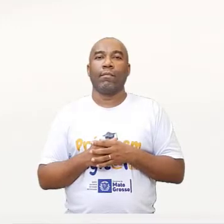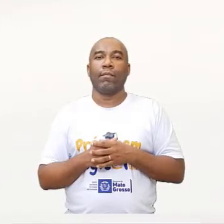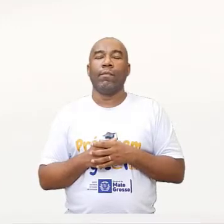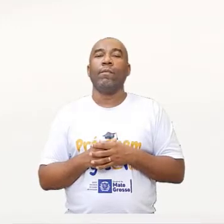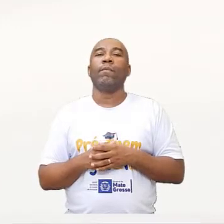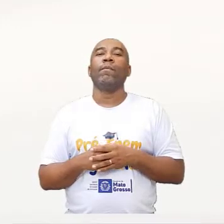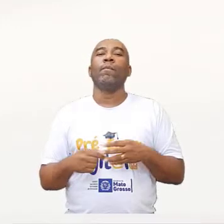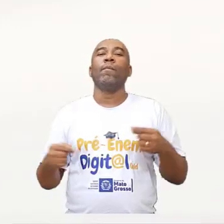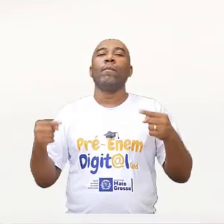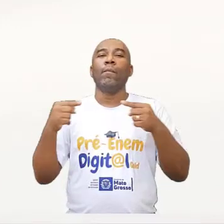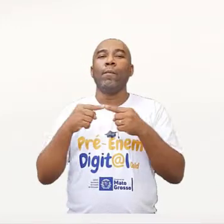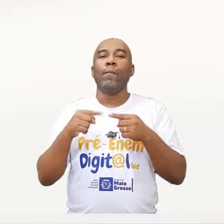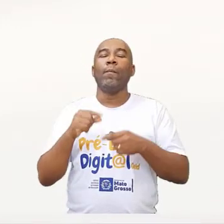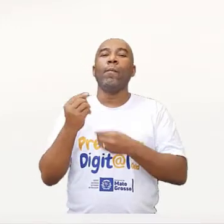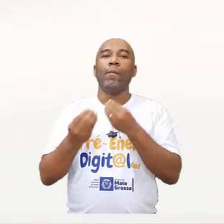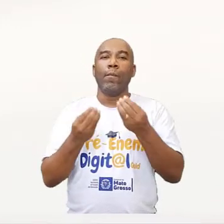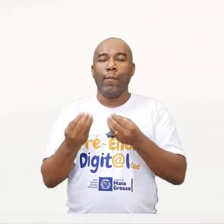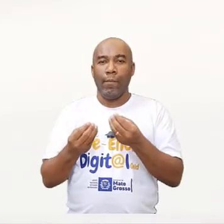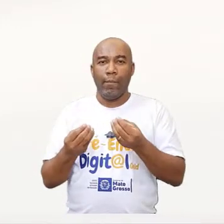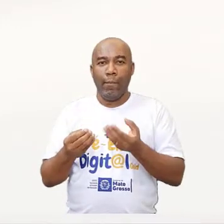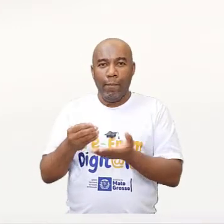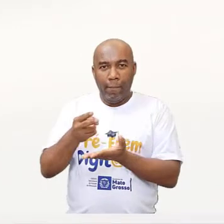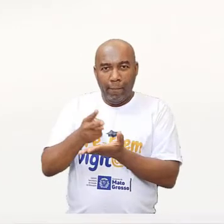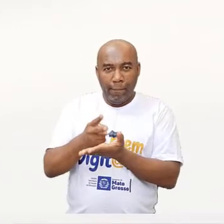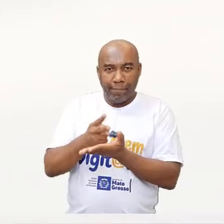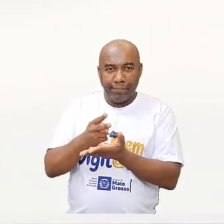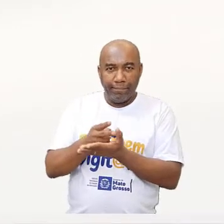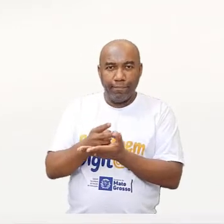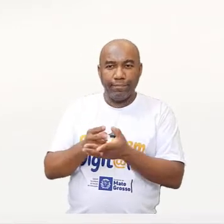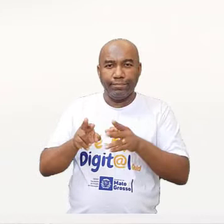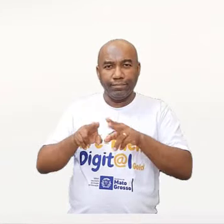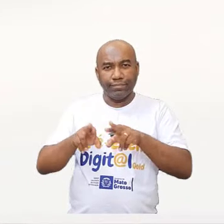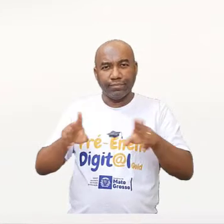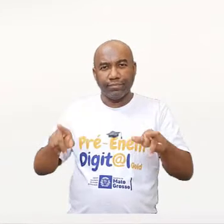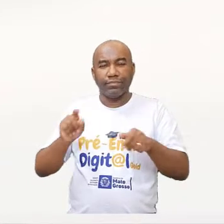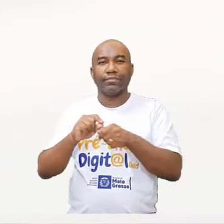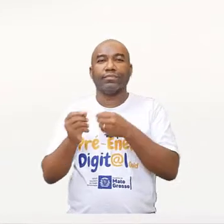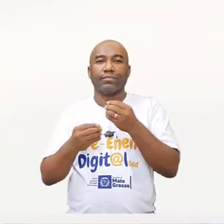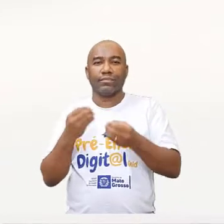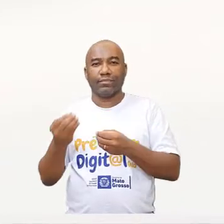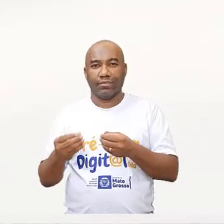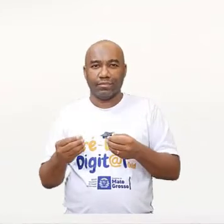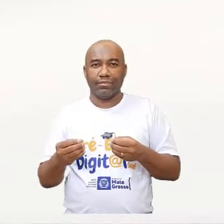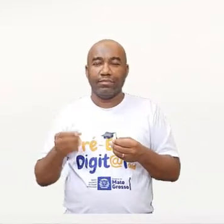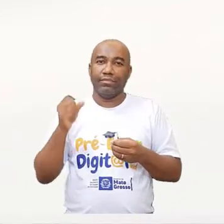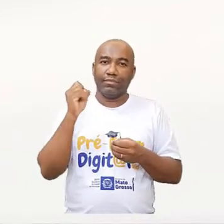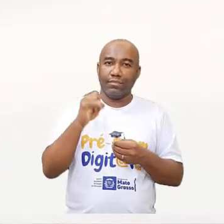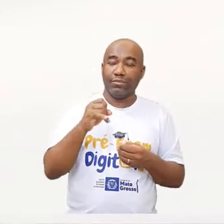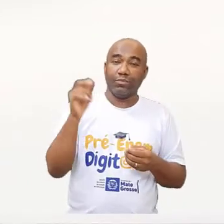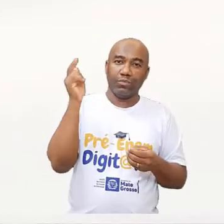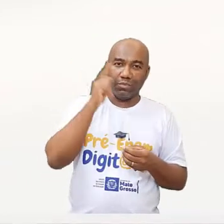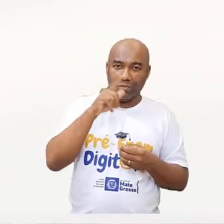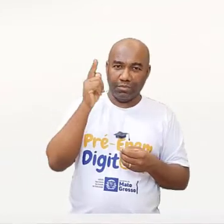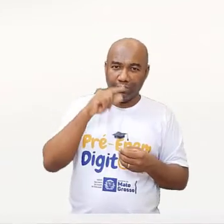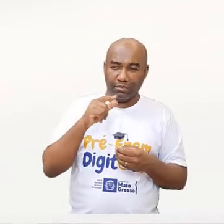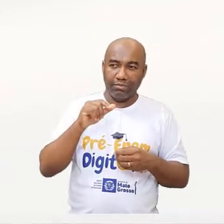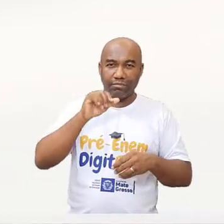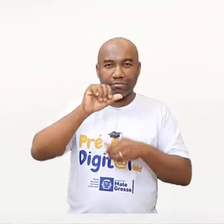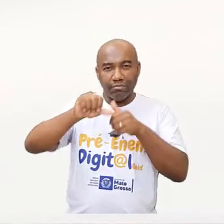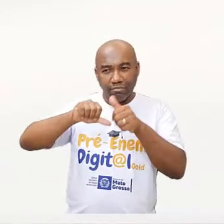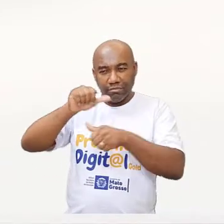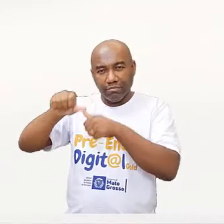Mesmo e bastante. Mesmo se estiver no sentido de